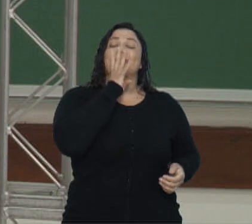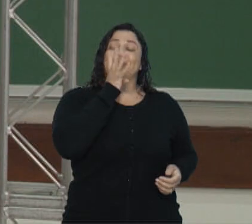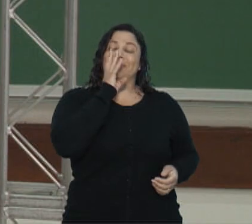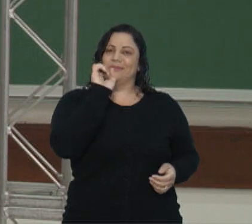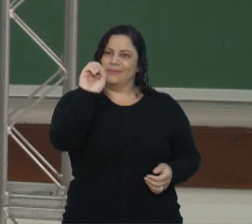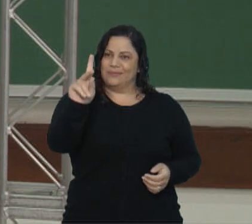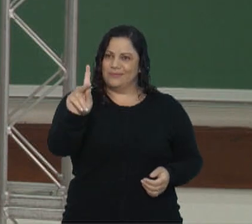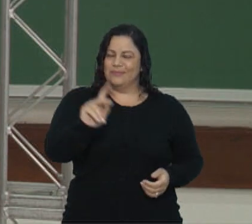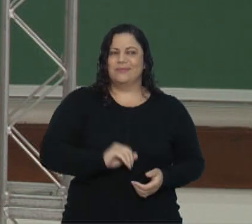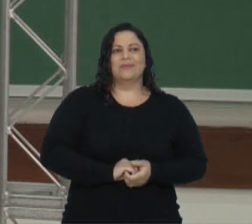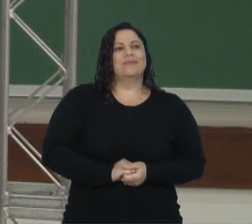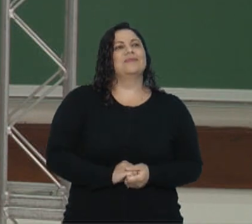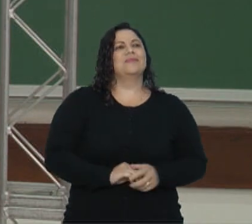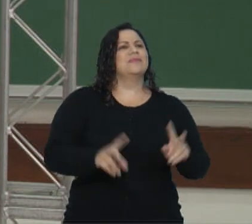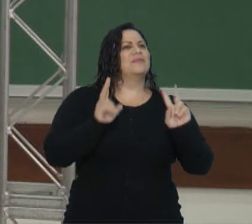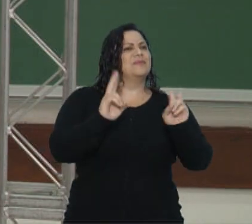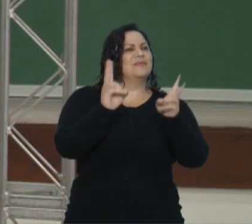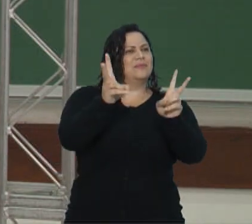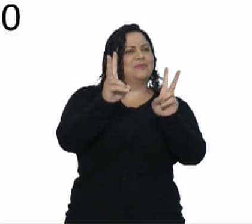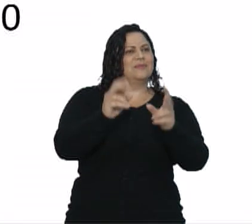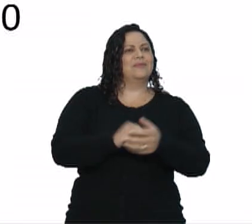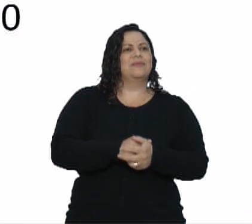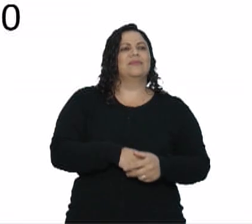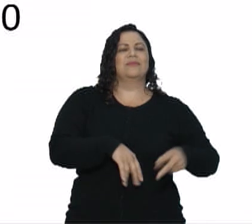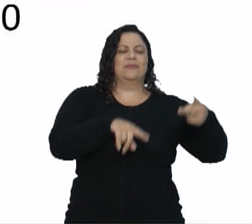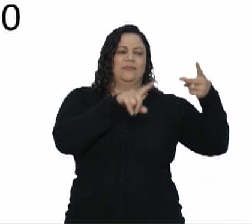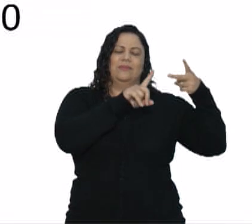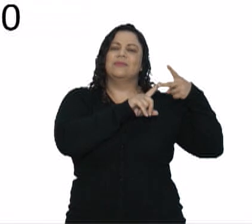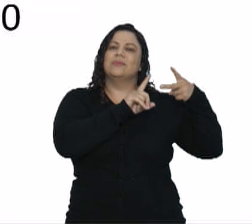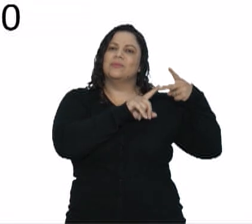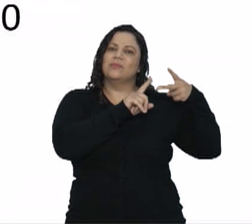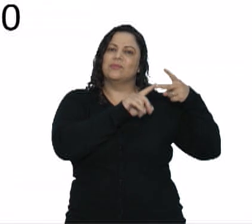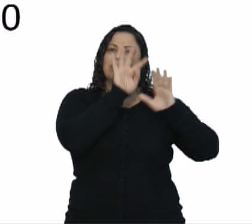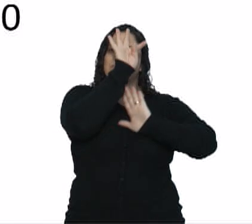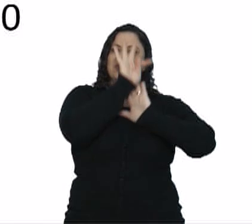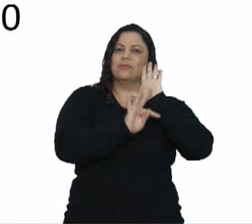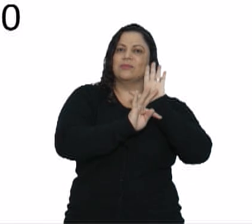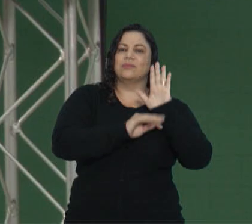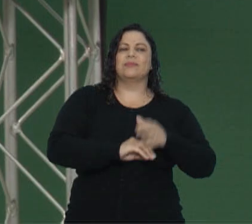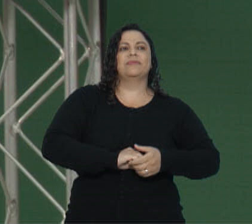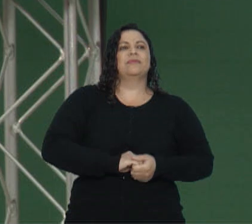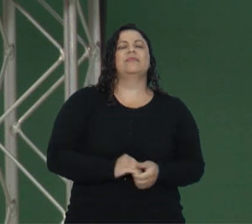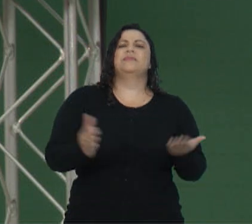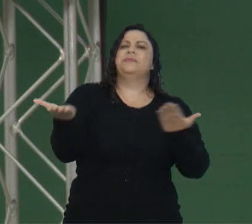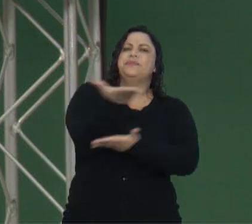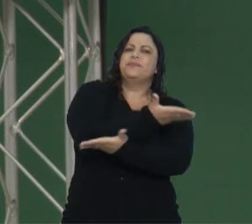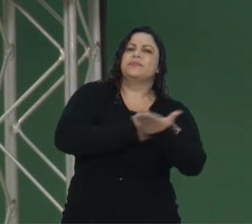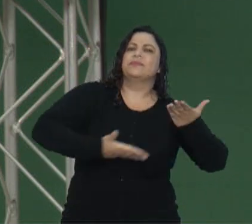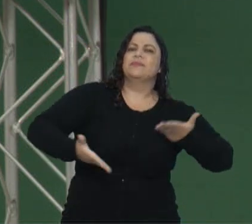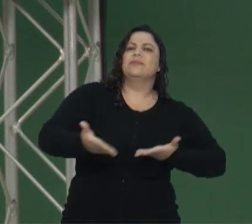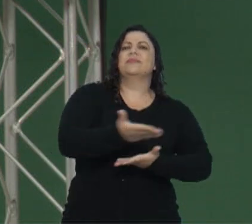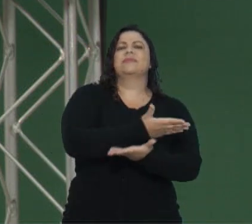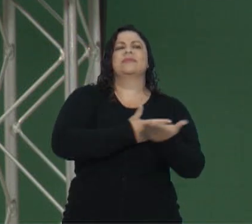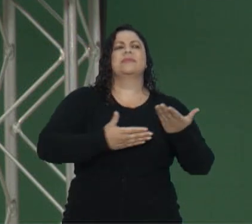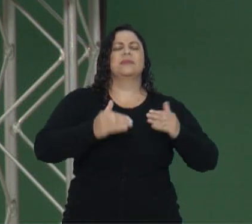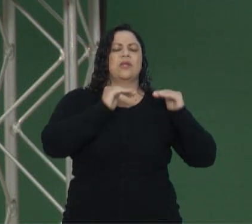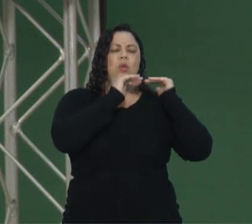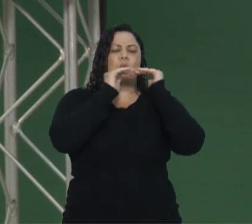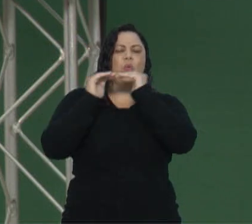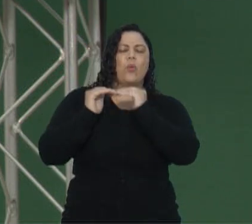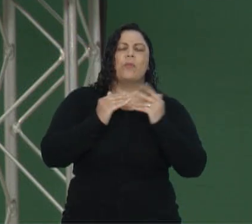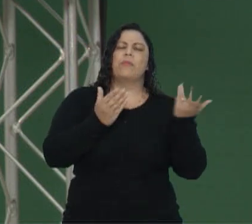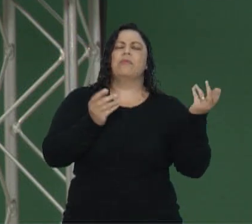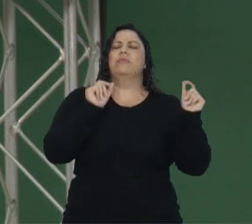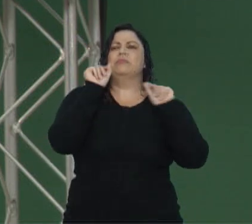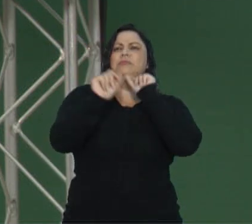continua. Vamos lá? No texto 2, a professora trouxe um texto para fazer relação, comparar textos que são do